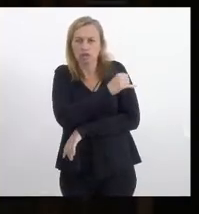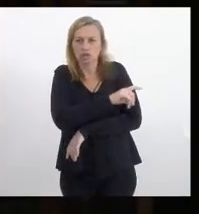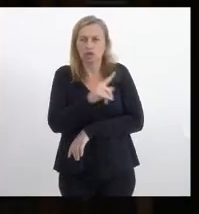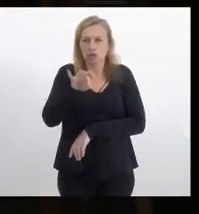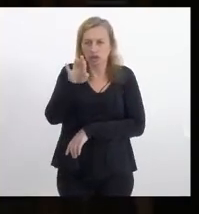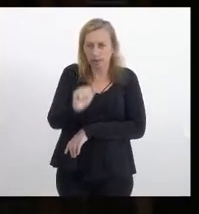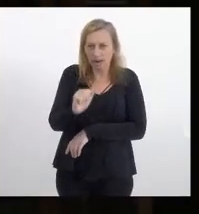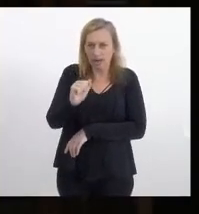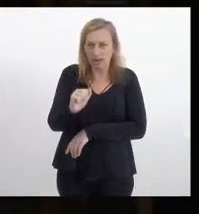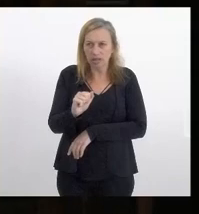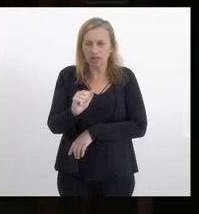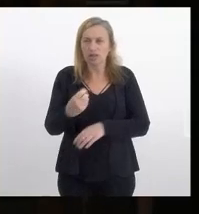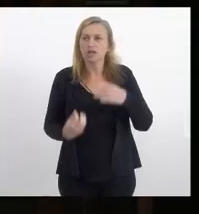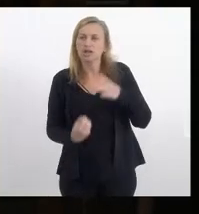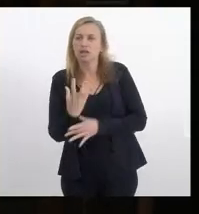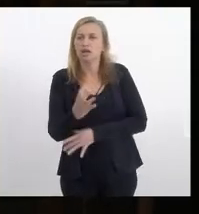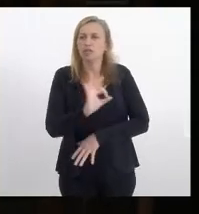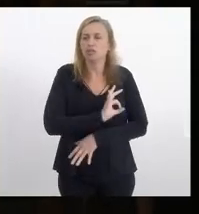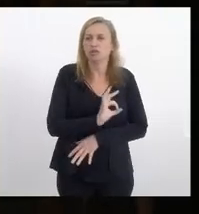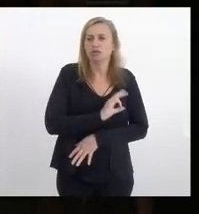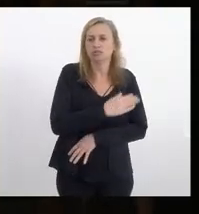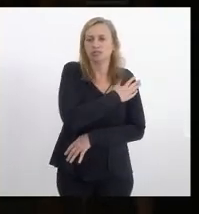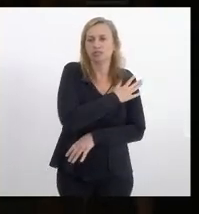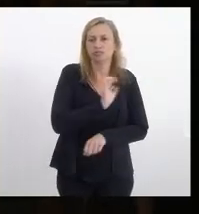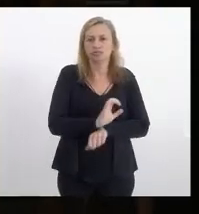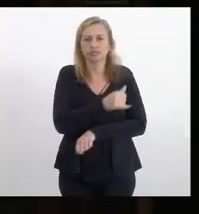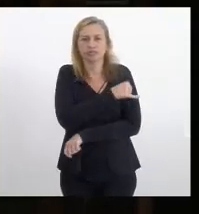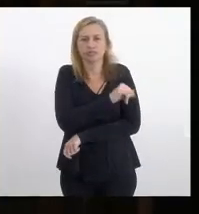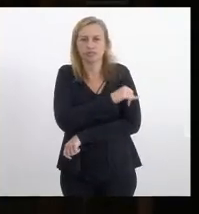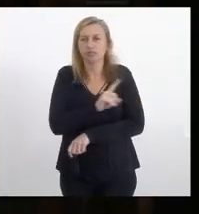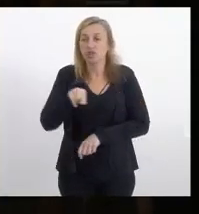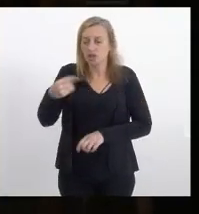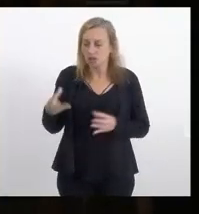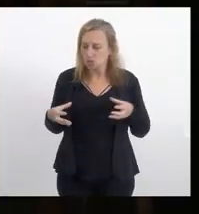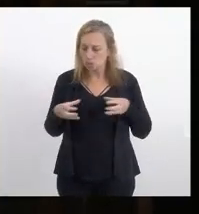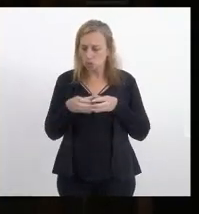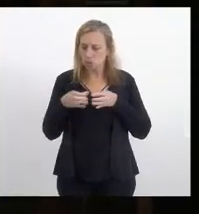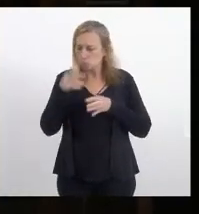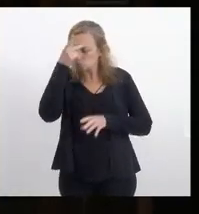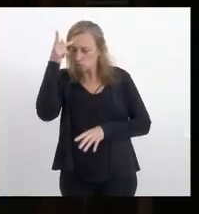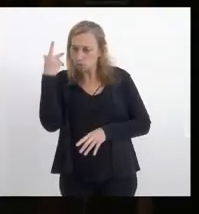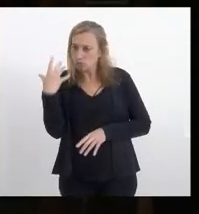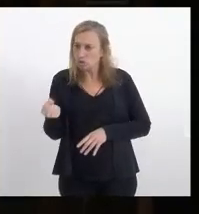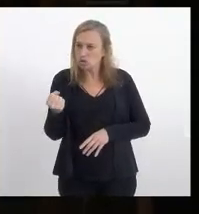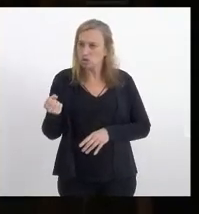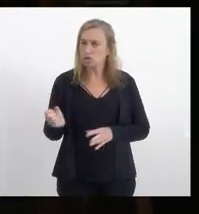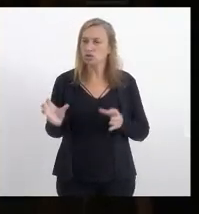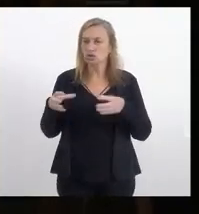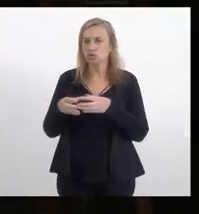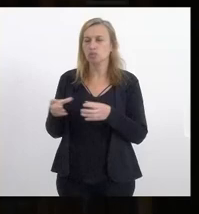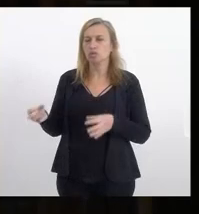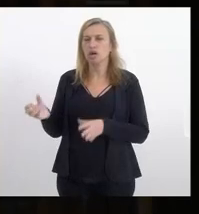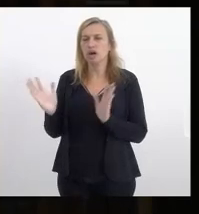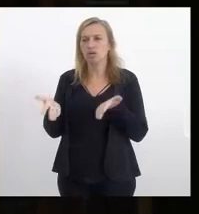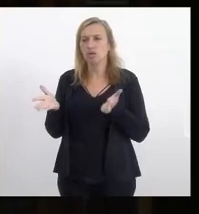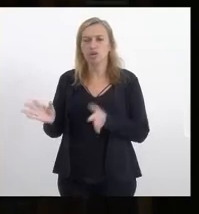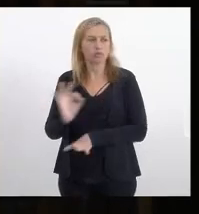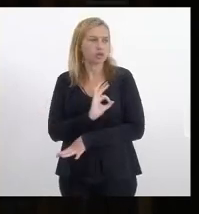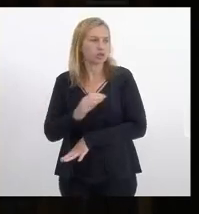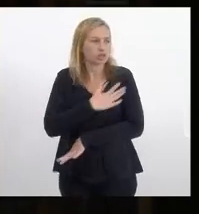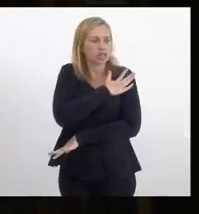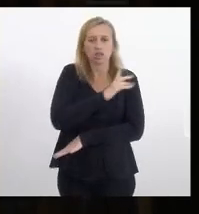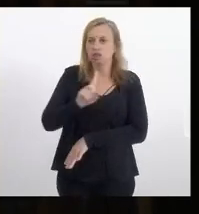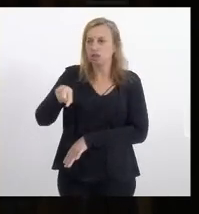Janeiro Guanabara surge a Polícia Militar do Estado do Rio de Janeiro e esse grupo de pensionistas dessa atual Polícia Militar